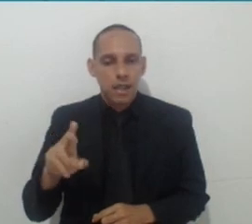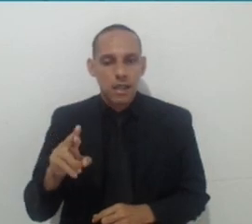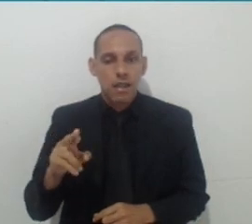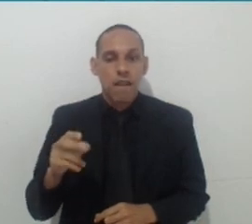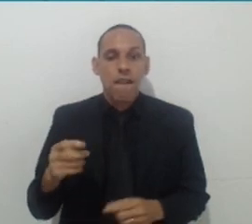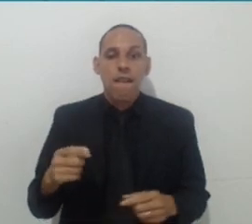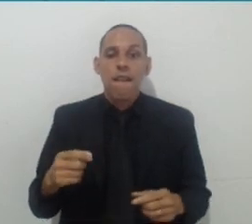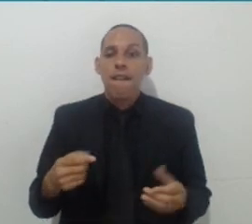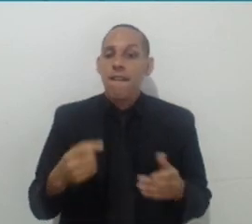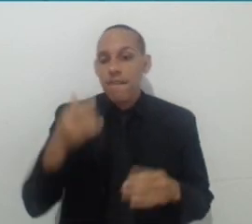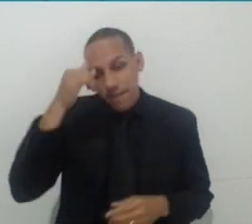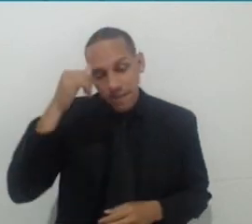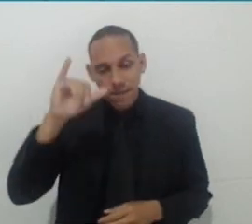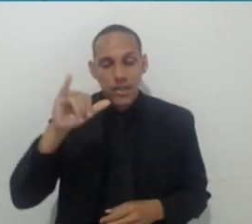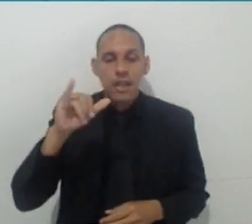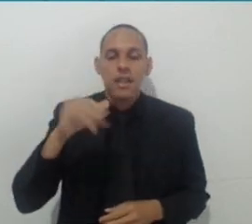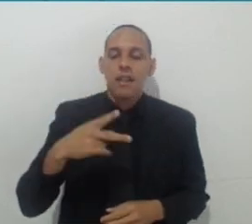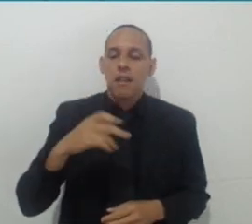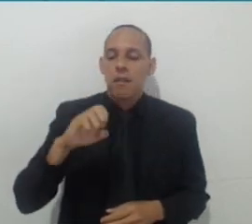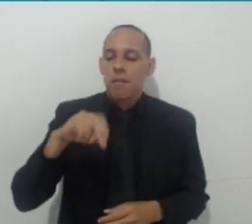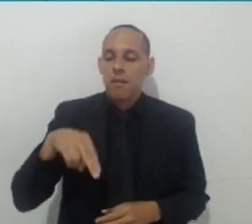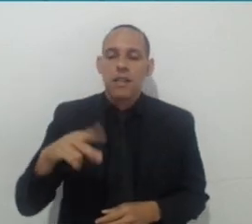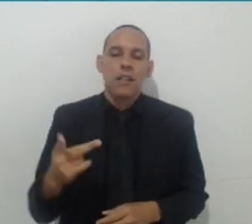douto juízo. Tá,